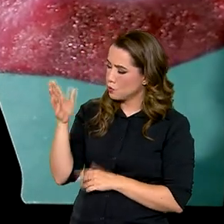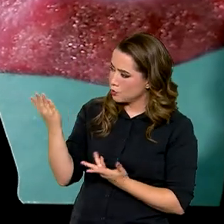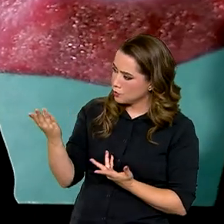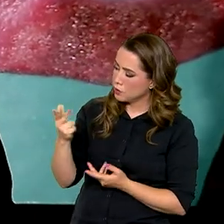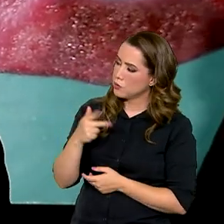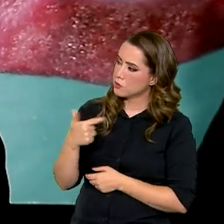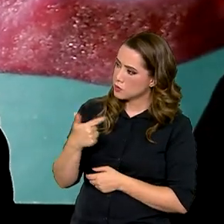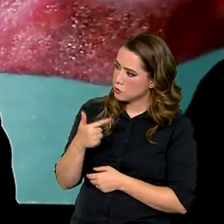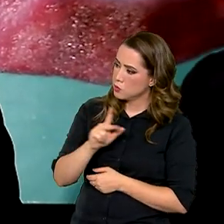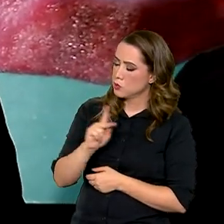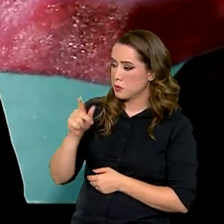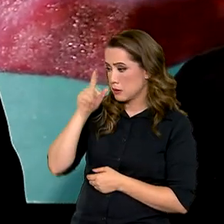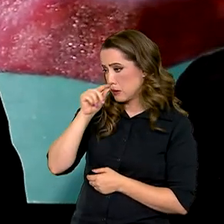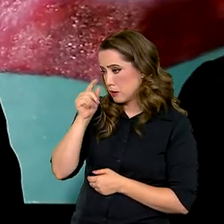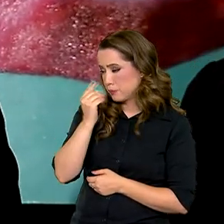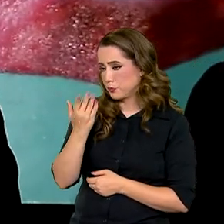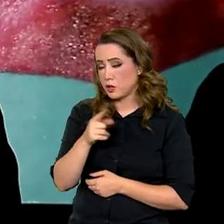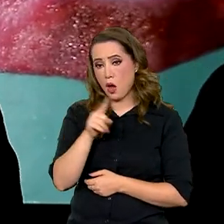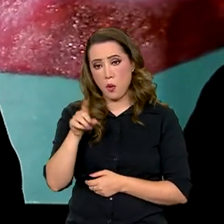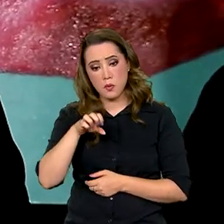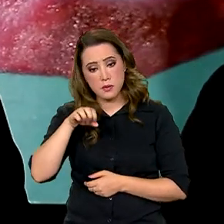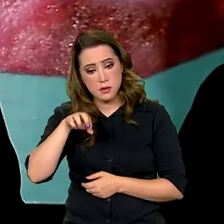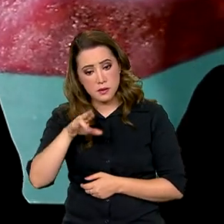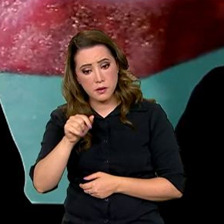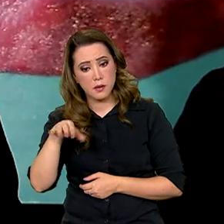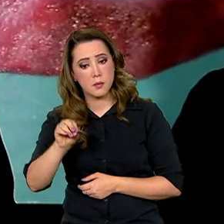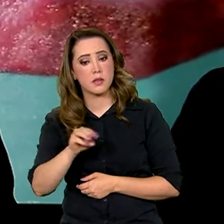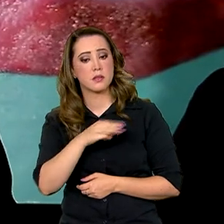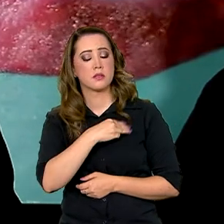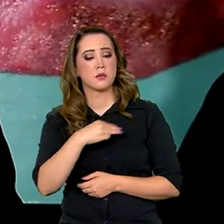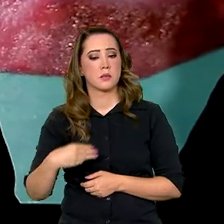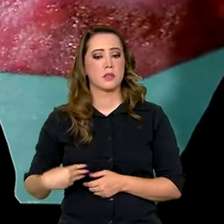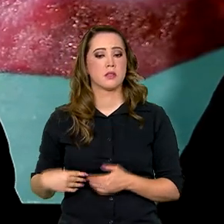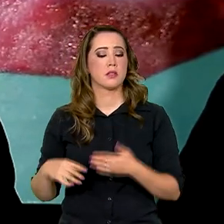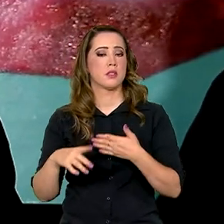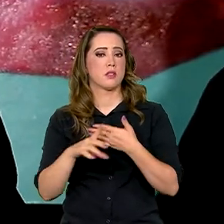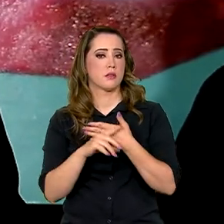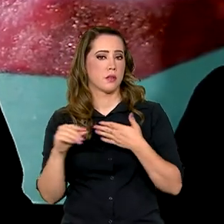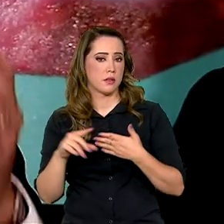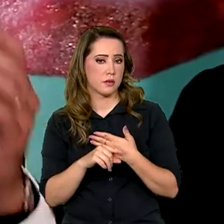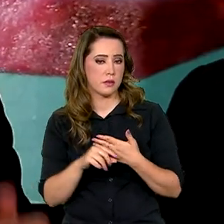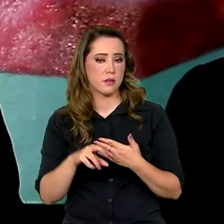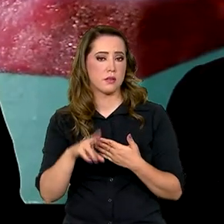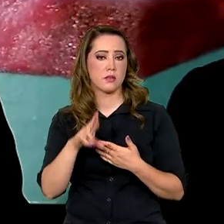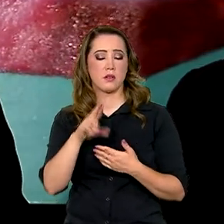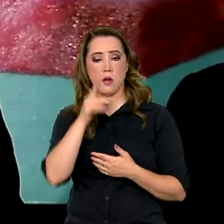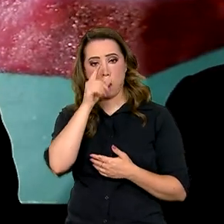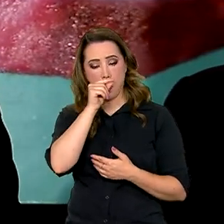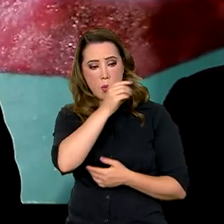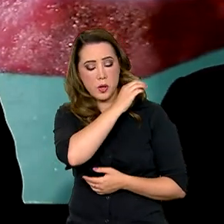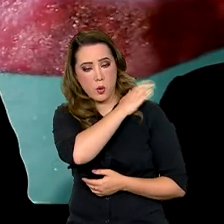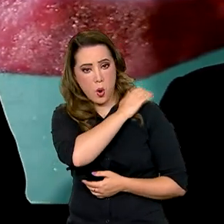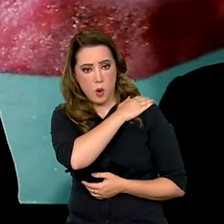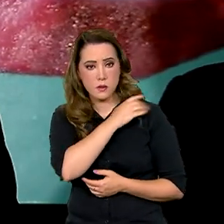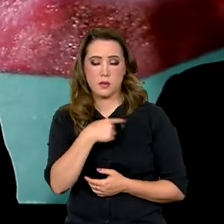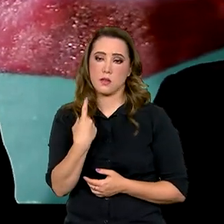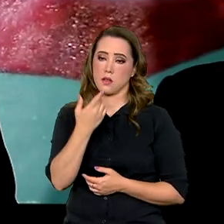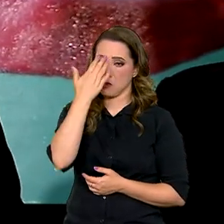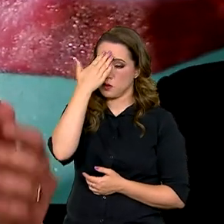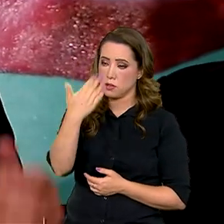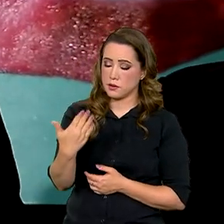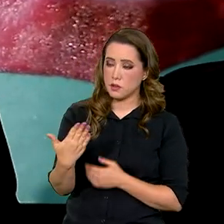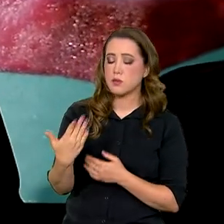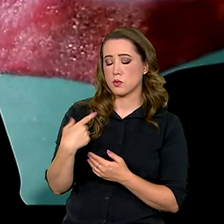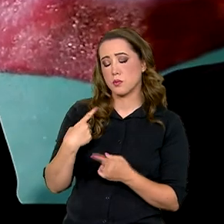vice-presidente Alckmin a Zé Guimarães ao Ministro chefe da casa civil Rui Costa Muito obrigado pela confiança entre nós estamos